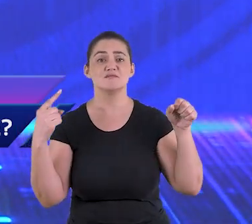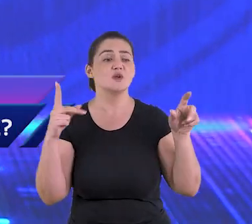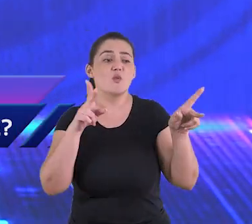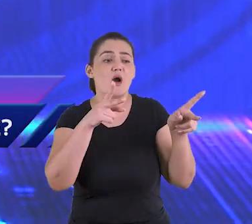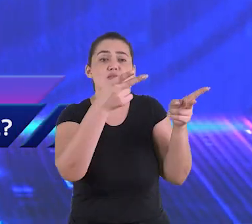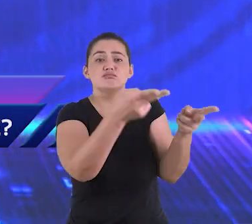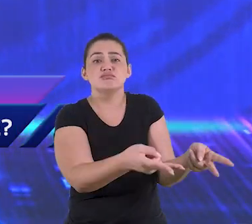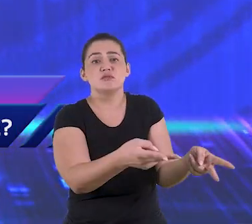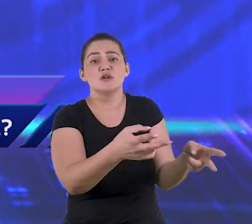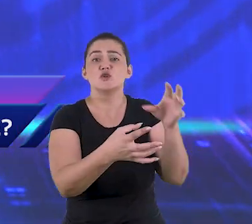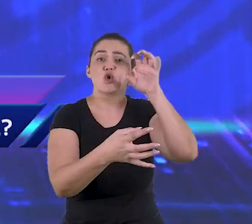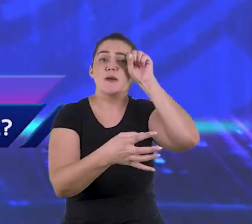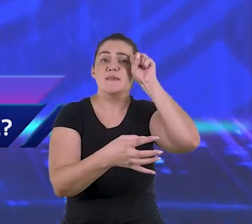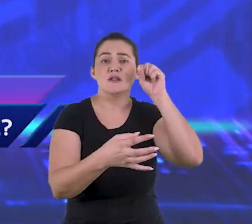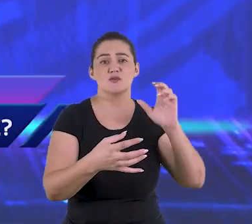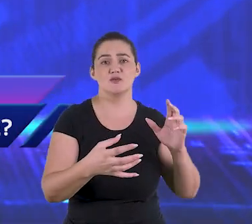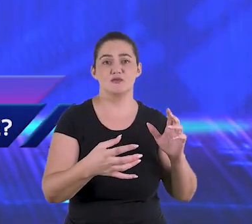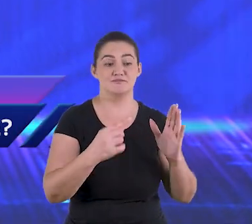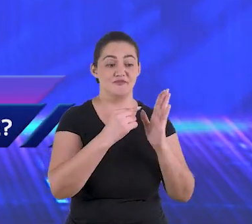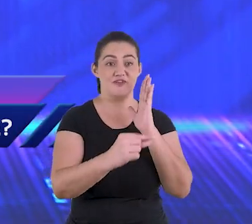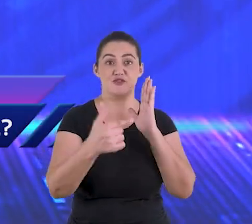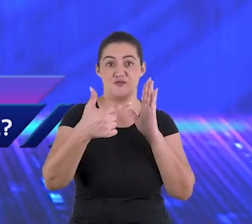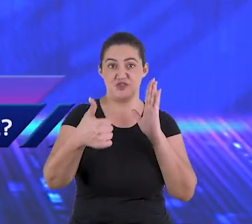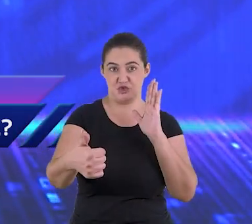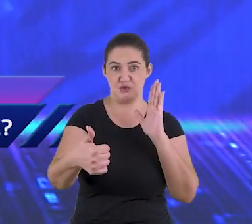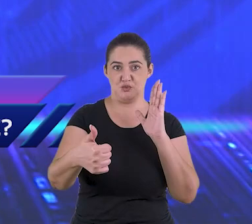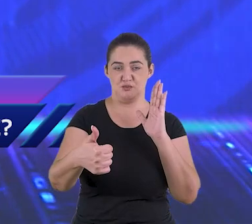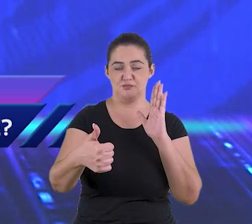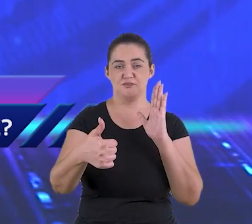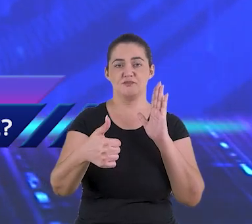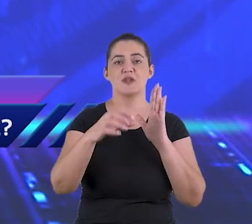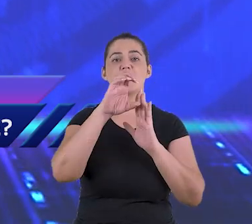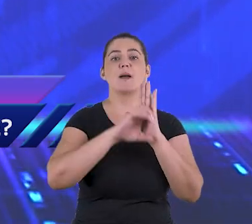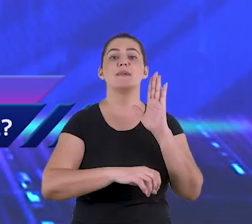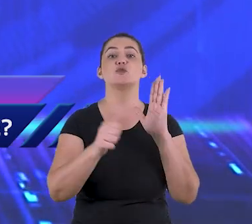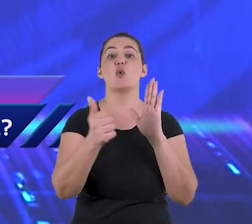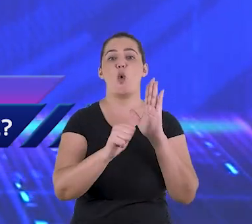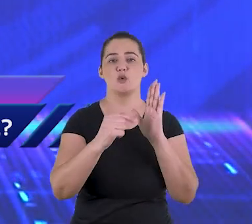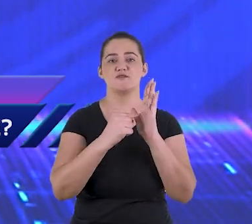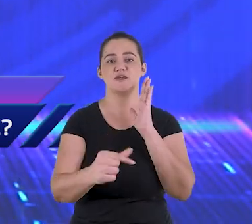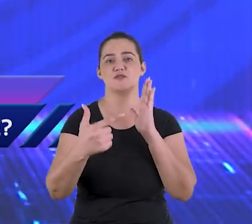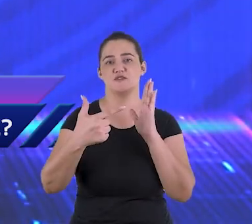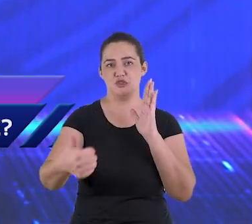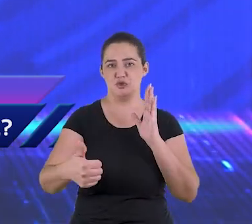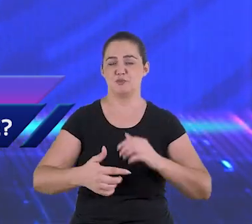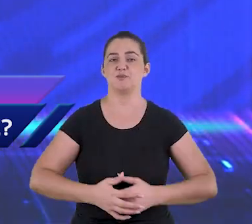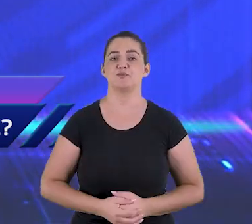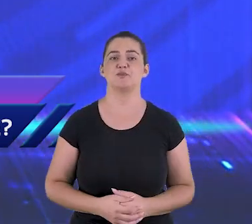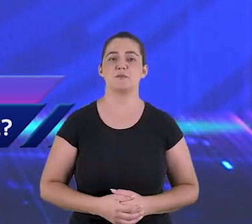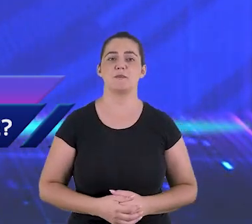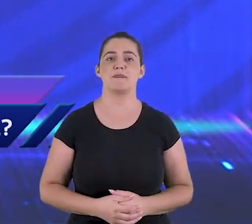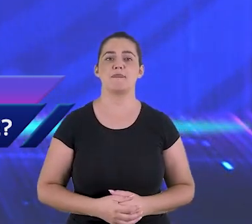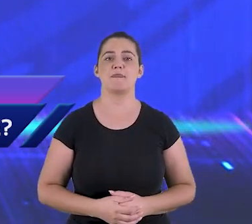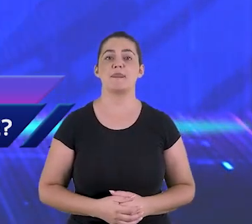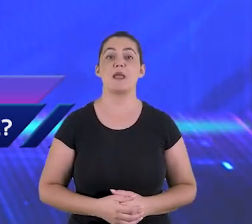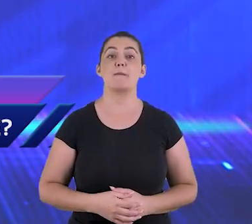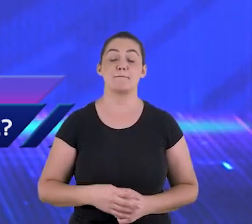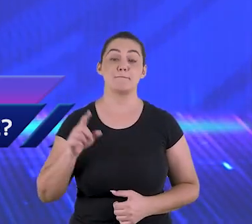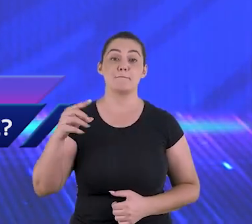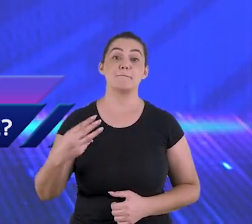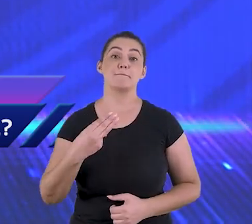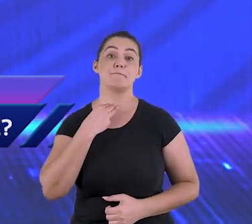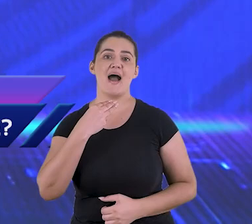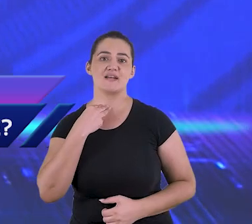em realidade estão dormindo, eles estão descansando. Olha o versículo 21 aqui do capítulo